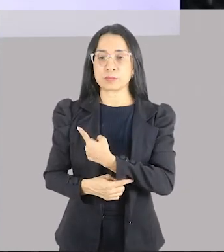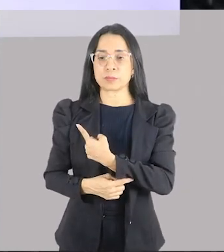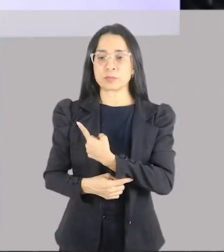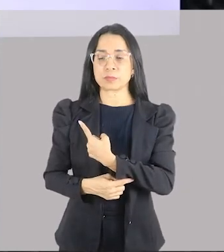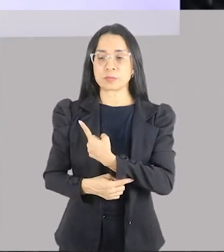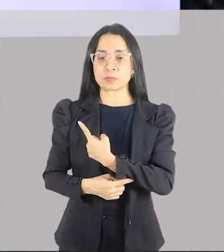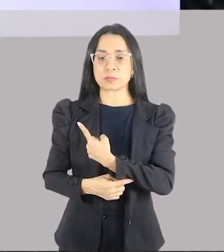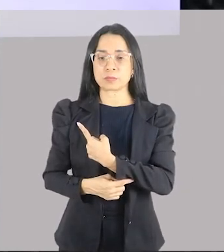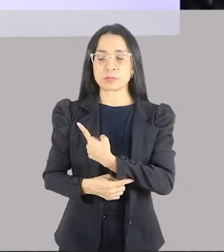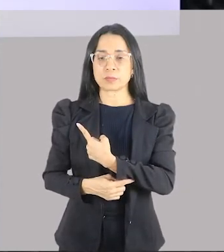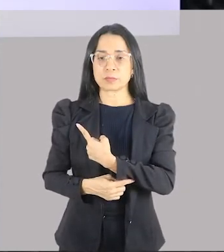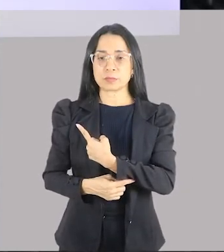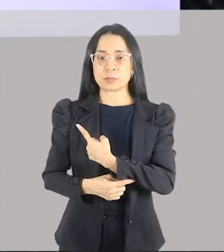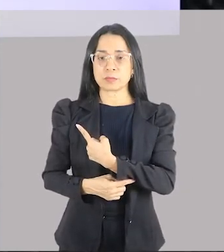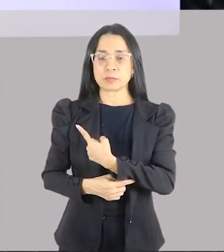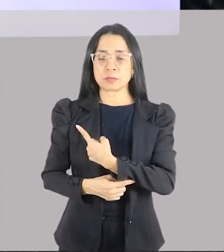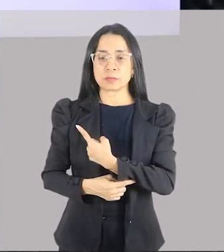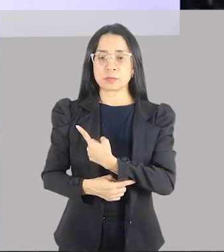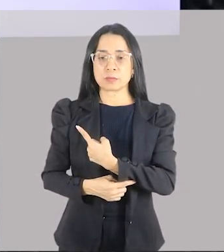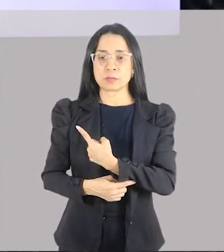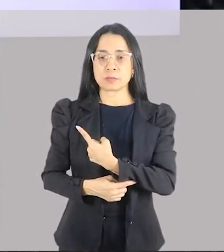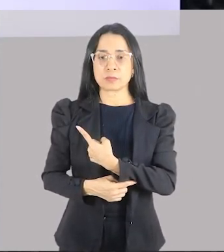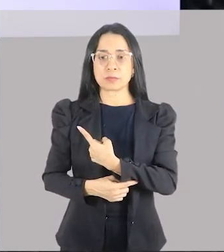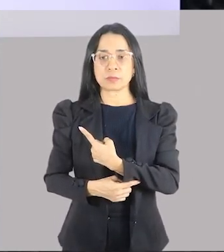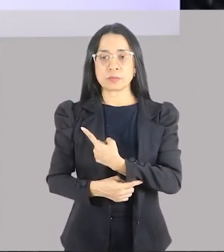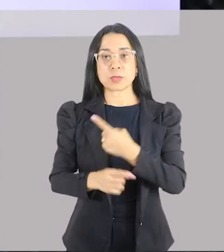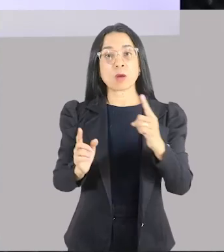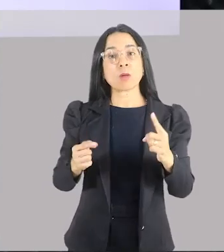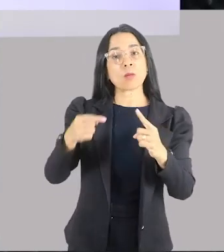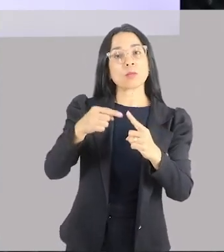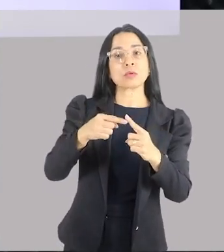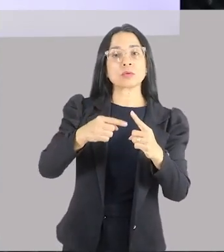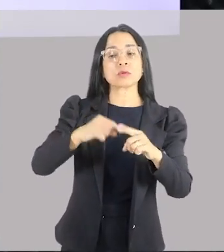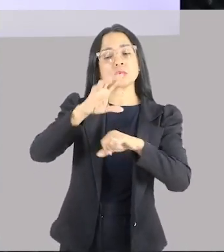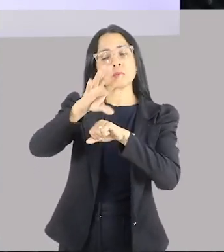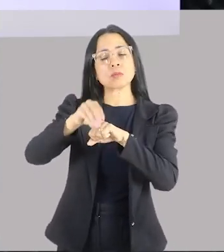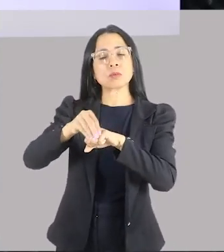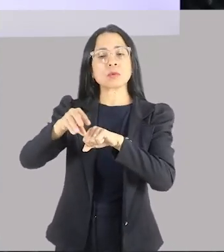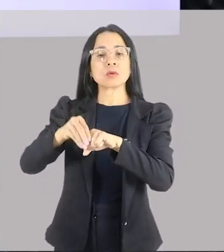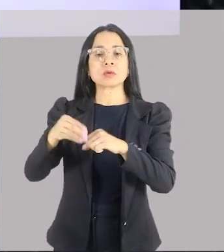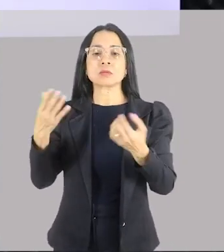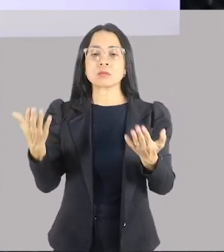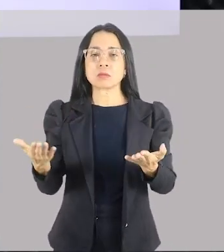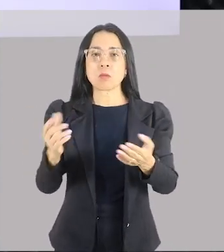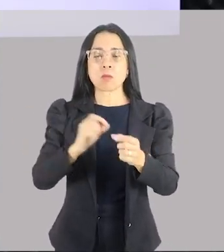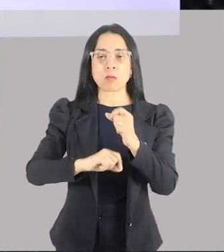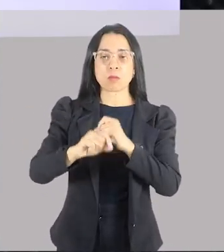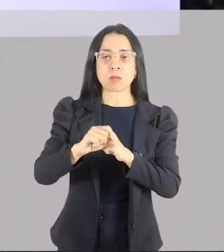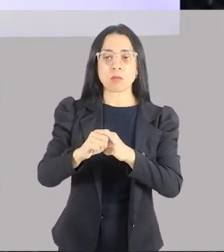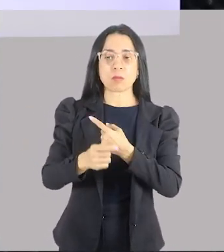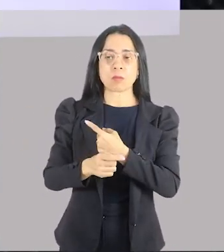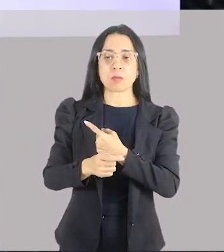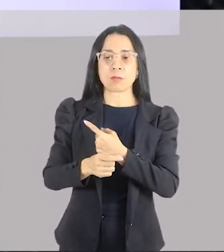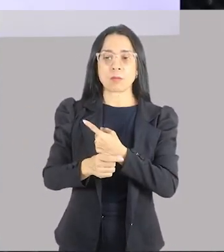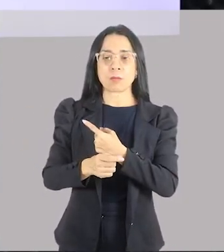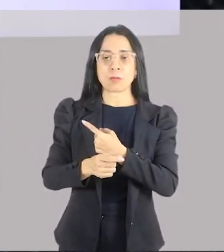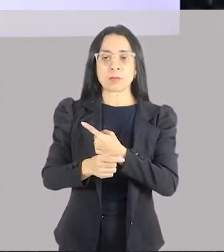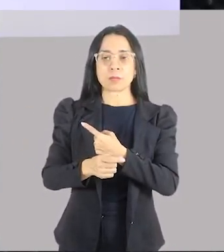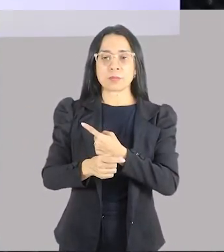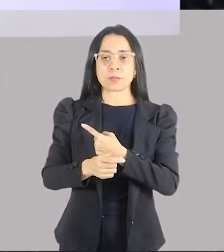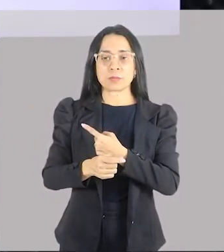epistemológica da filosofia, tem como objetivo, vamos lá, qual é o objetivo do conhecimento? Que epistemologia é conhecimento. O que é que eu falei a